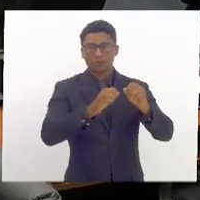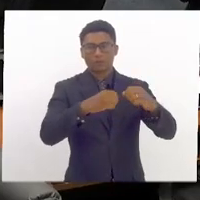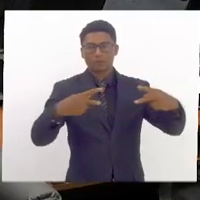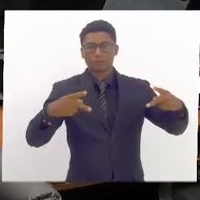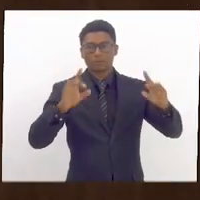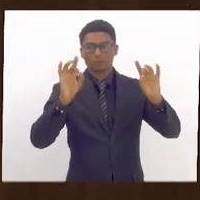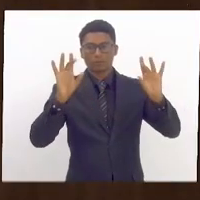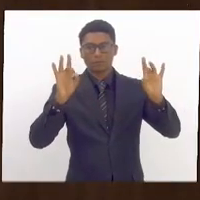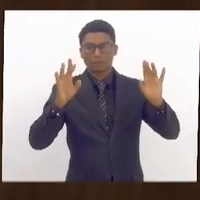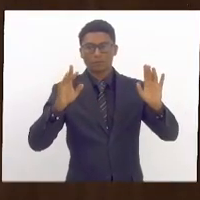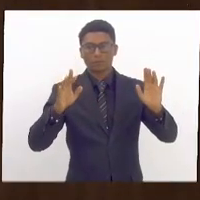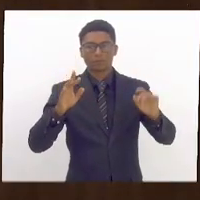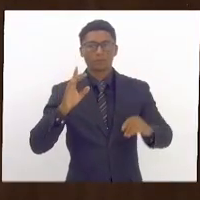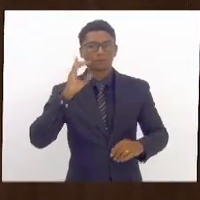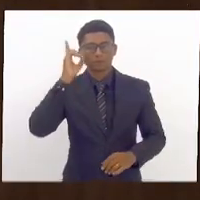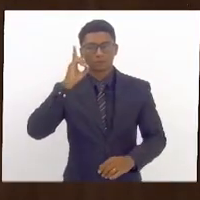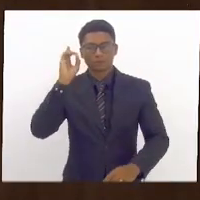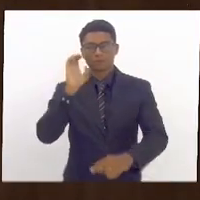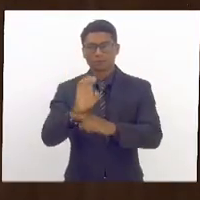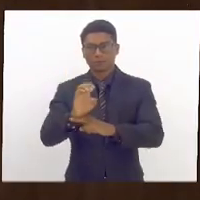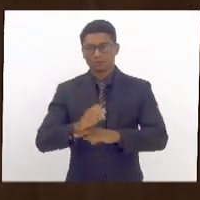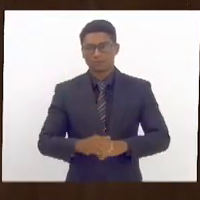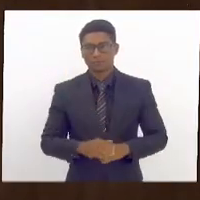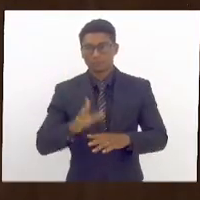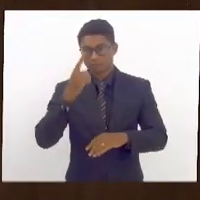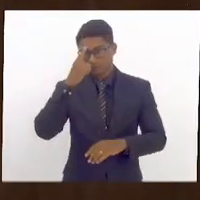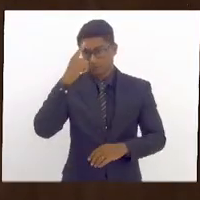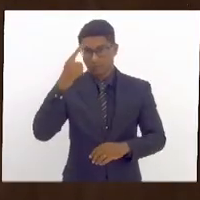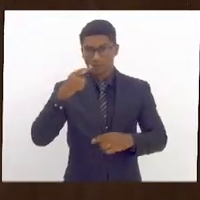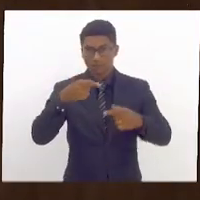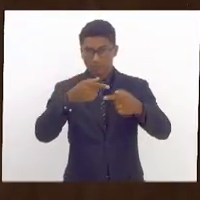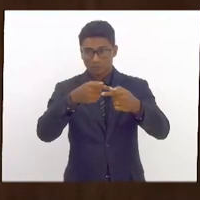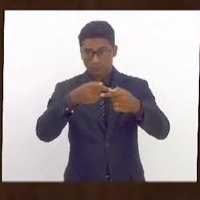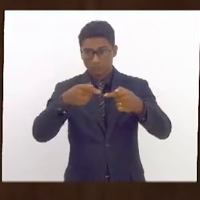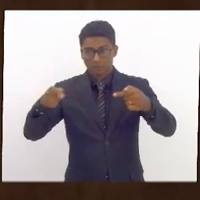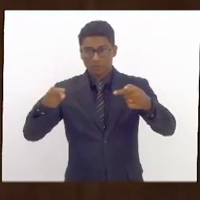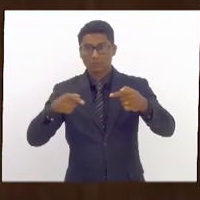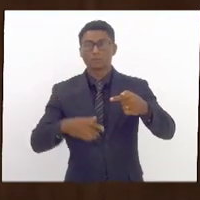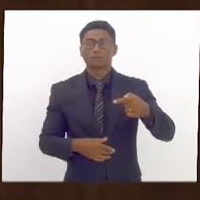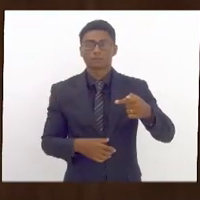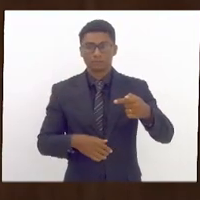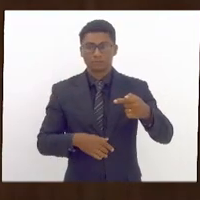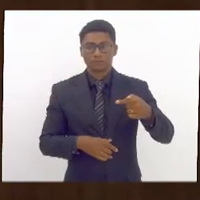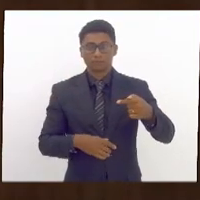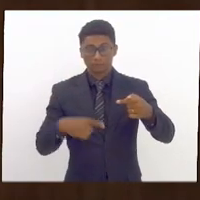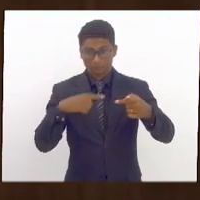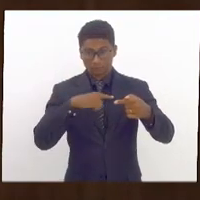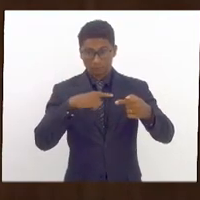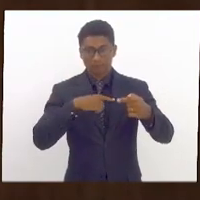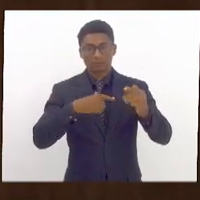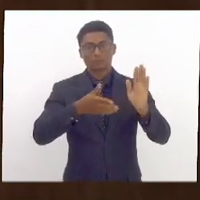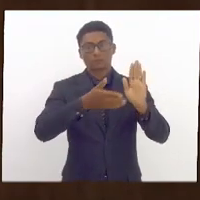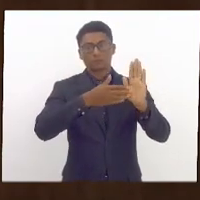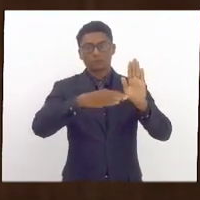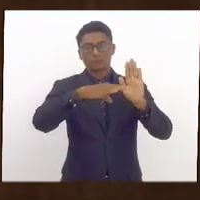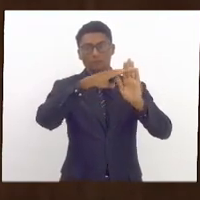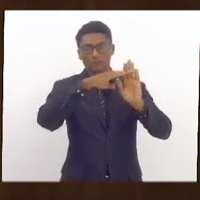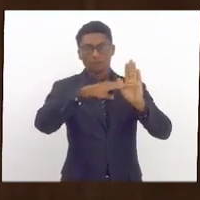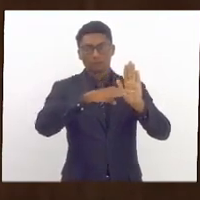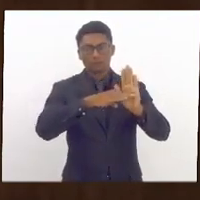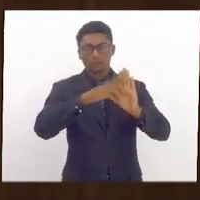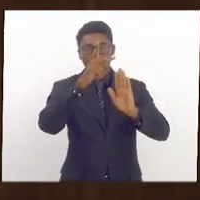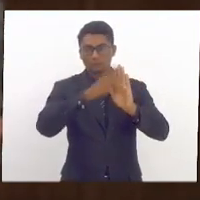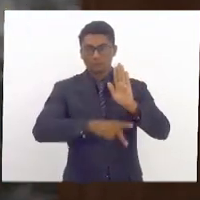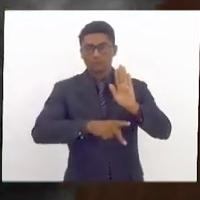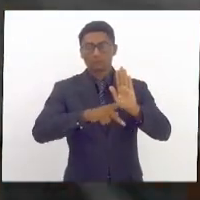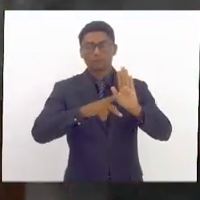especial para os deputados estaduais, e lembrar que nesta semana nós temos na ordem do dia dois projetos de